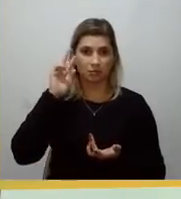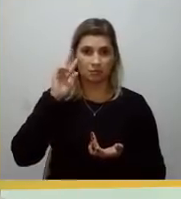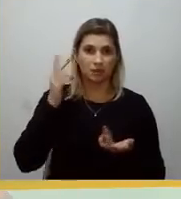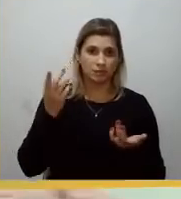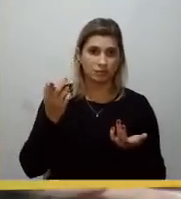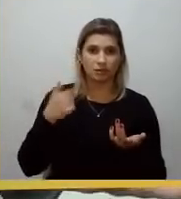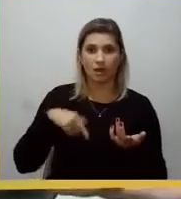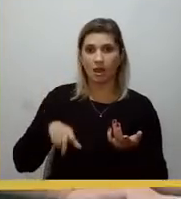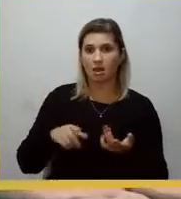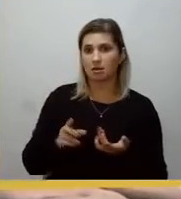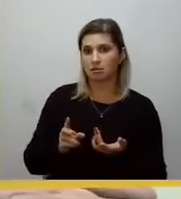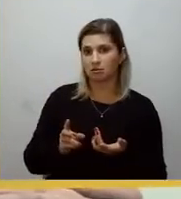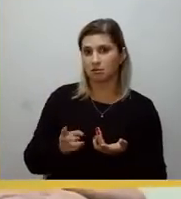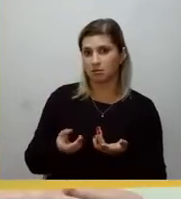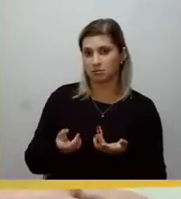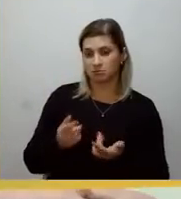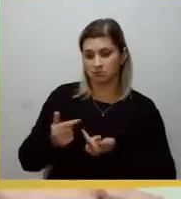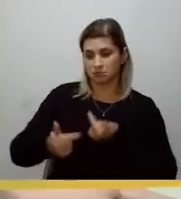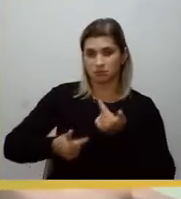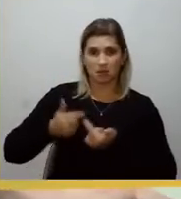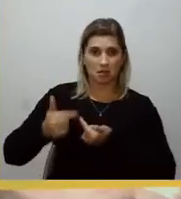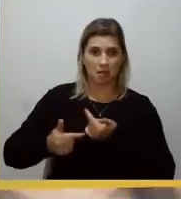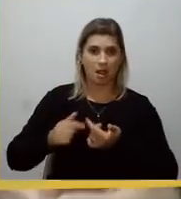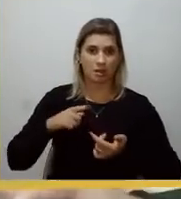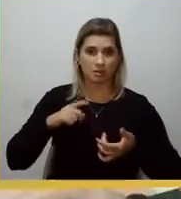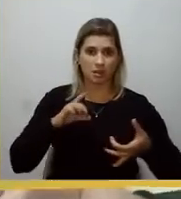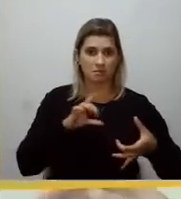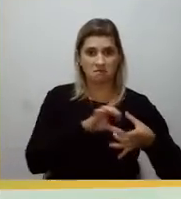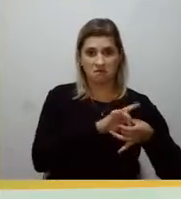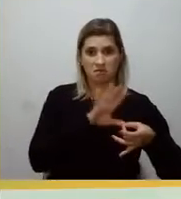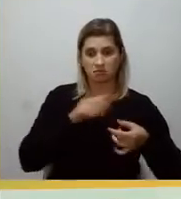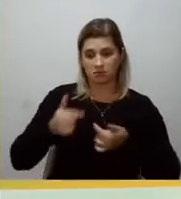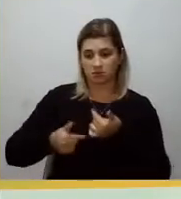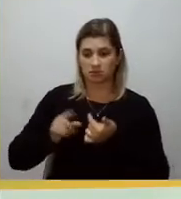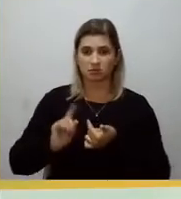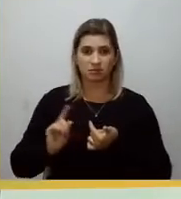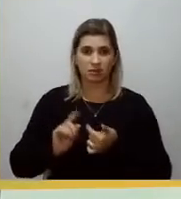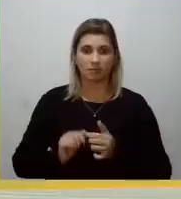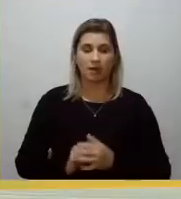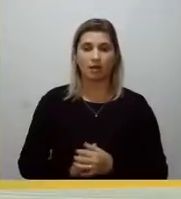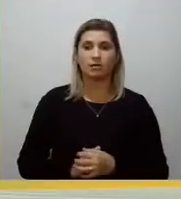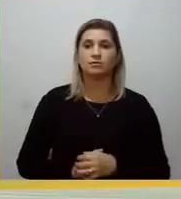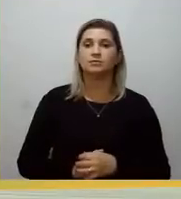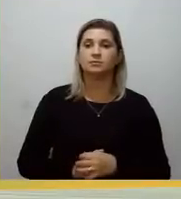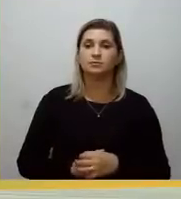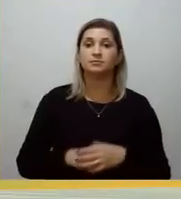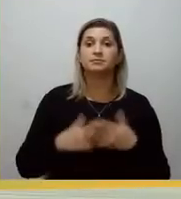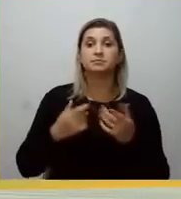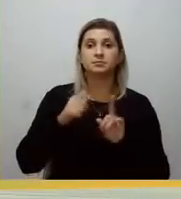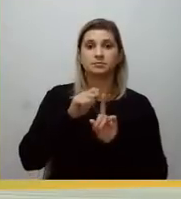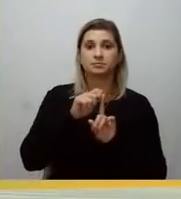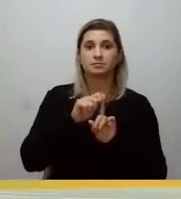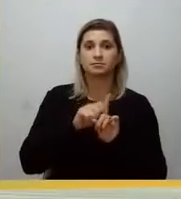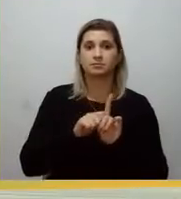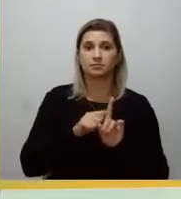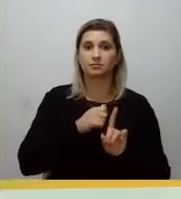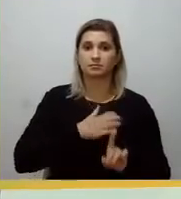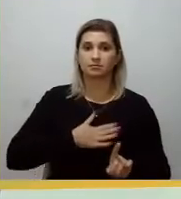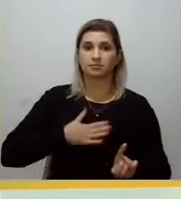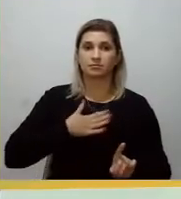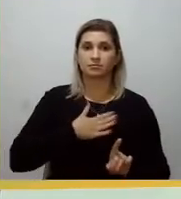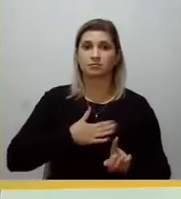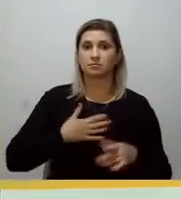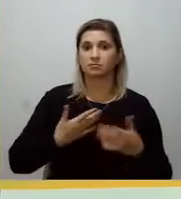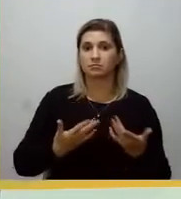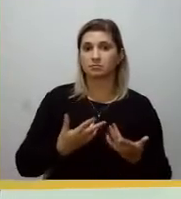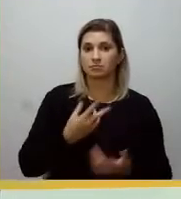pode ter o vínculo, mas não o trabalho. Provavelmente seja isso. Mas o meu questionamento é só. Em agosto... Não, mas isso tem que ser esclarecido. Em 2001, 2002,